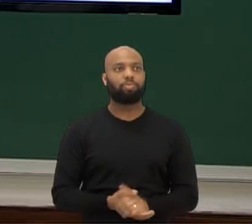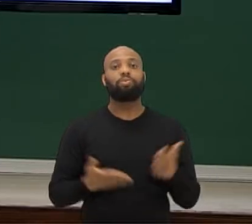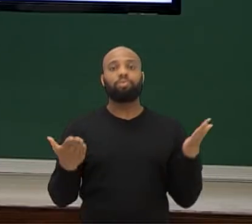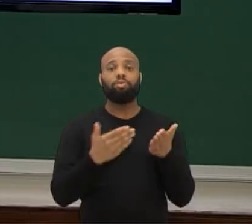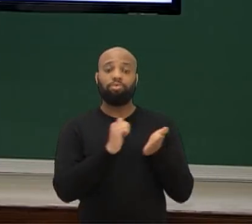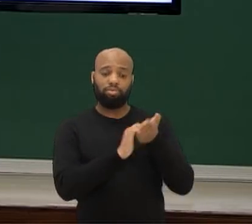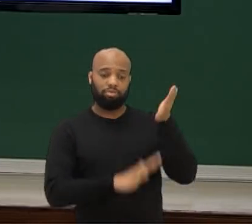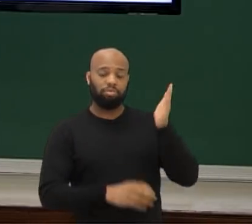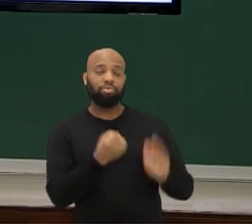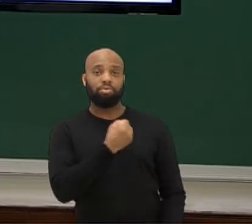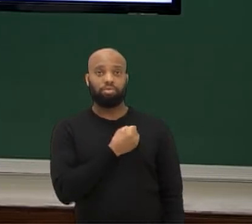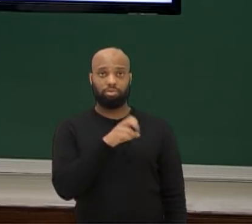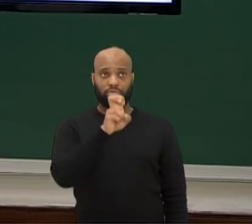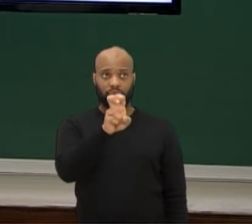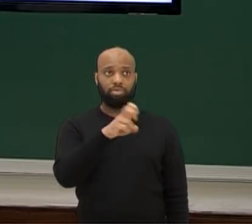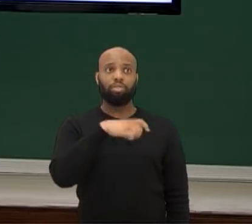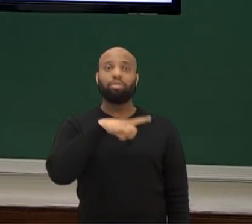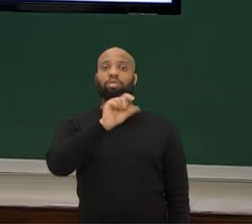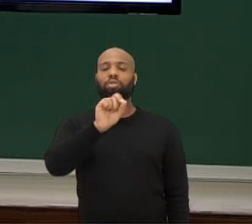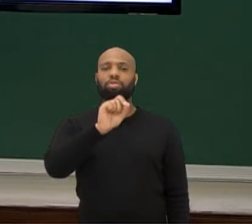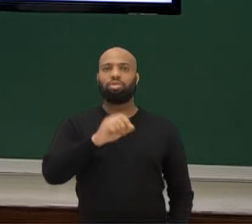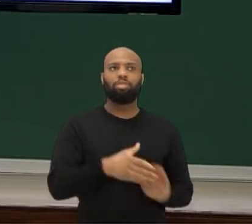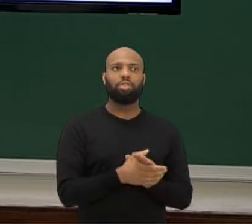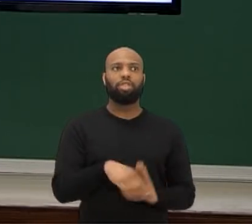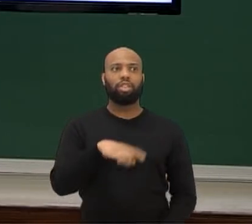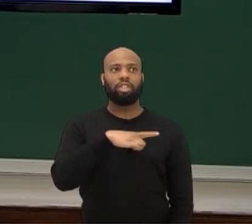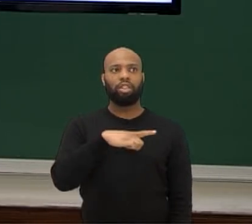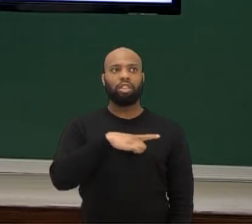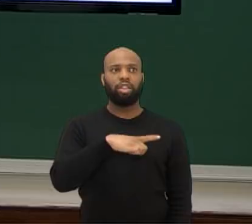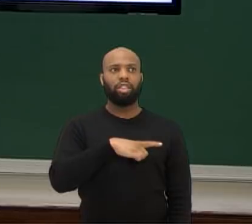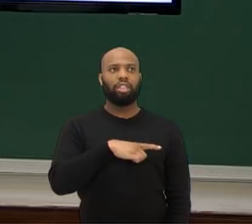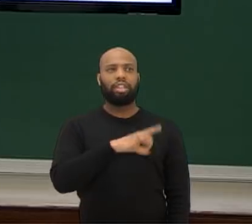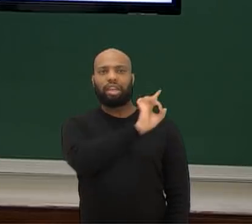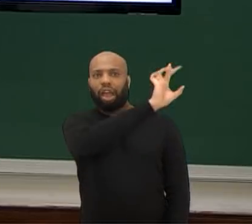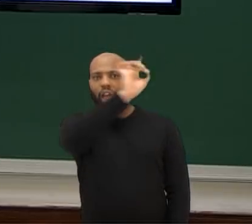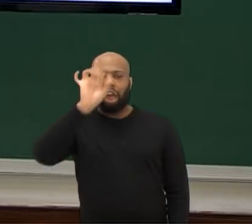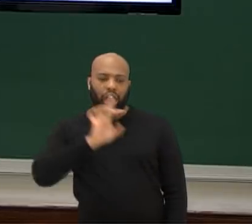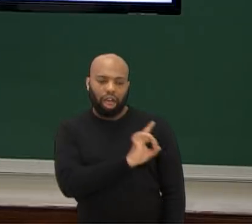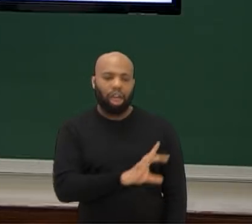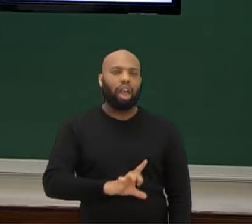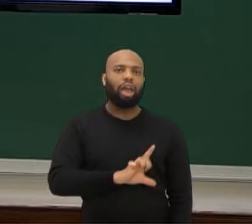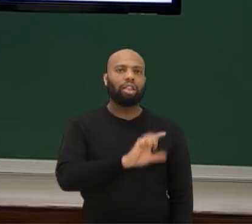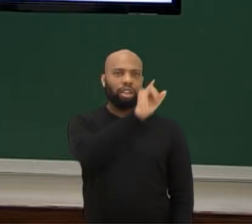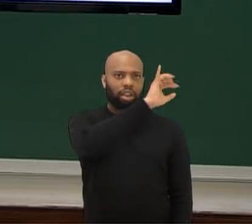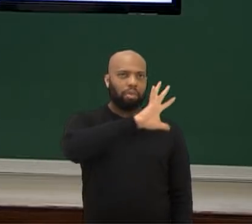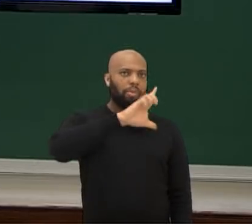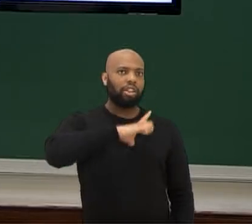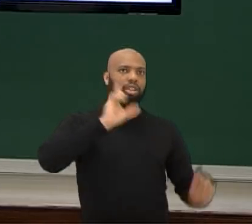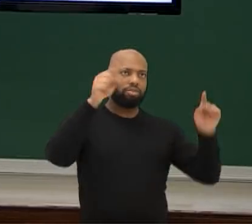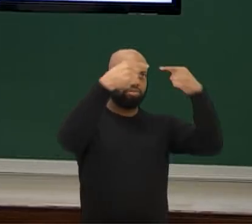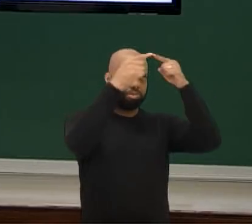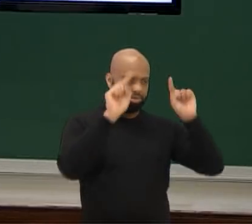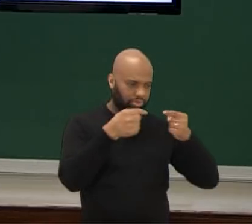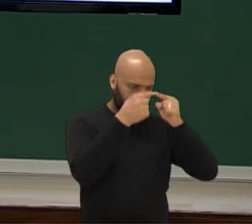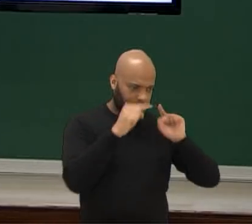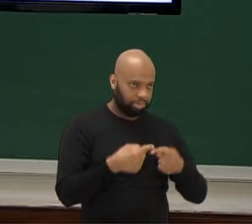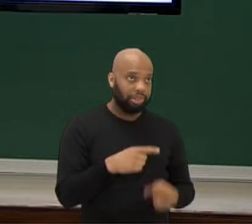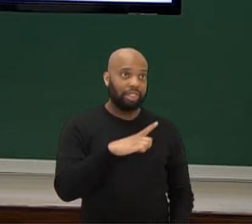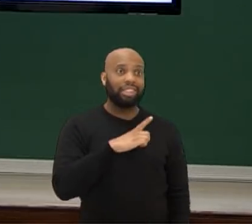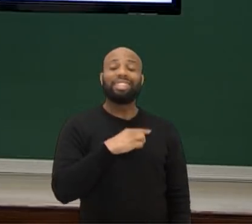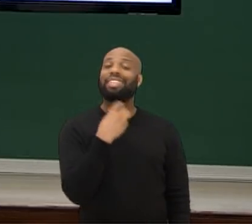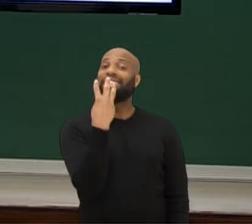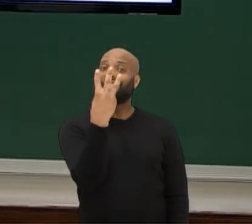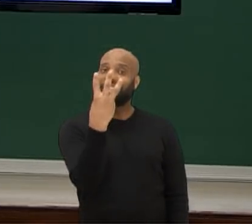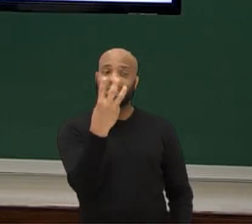Nesse exercício 5, nós temos aqui um par, cada figura tem o seu par, e a pergunta é, temos